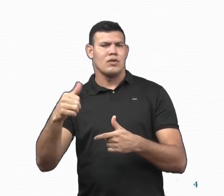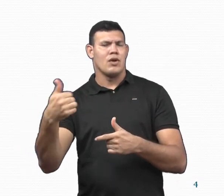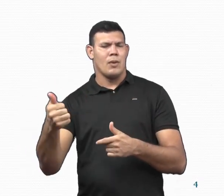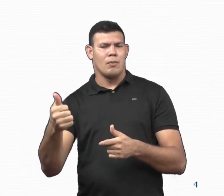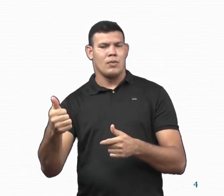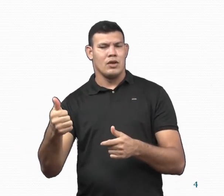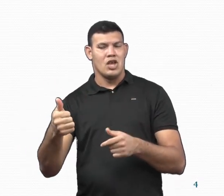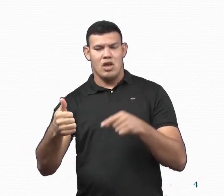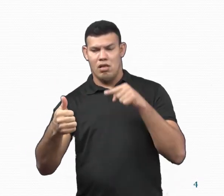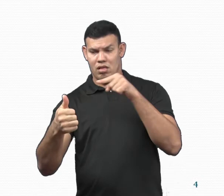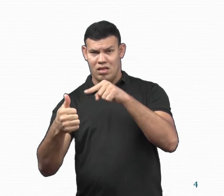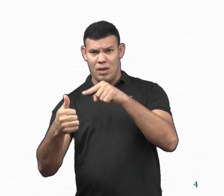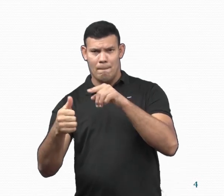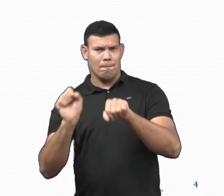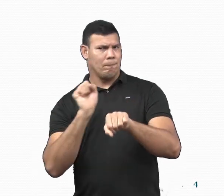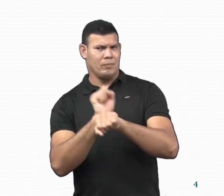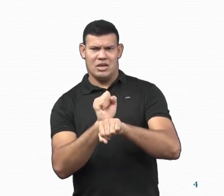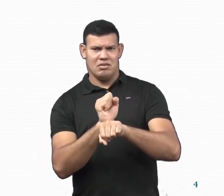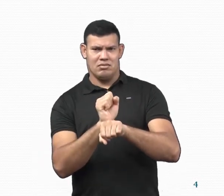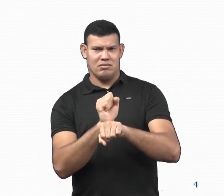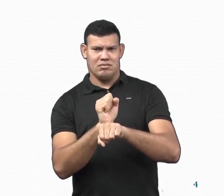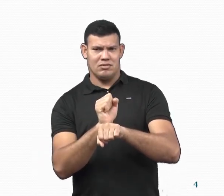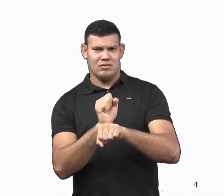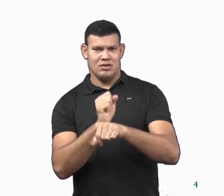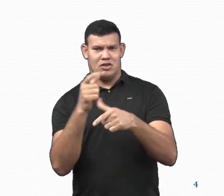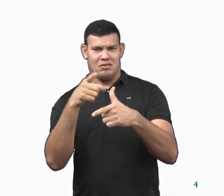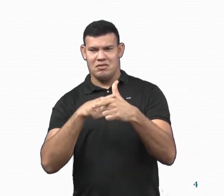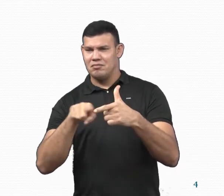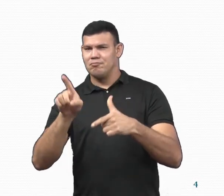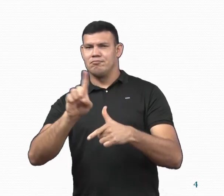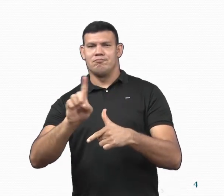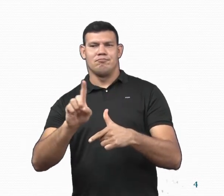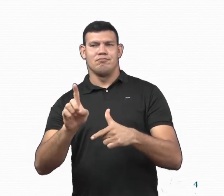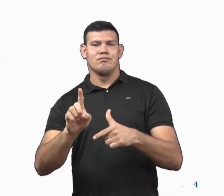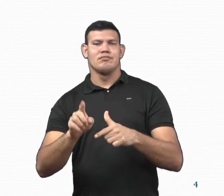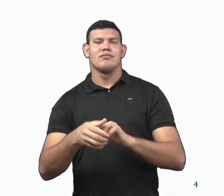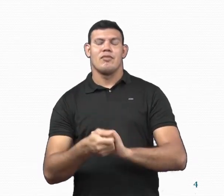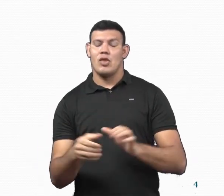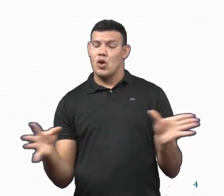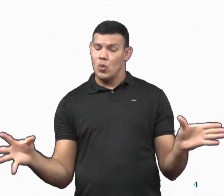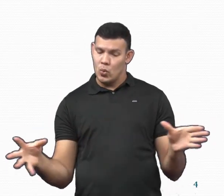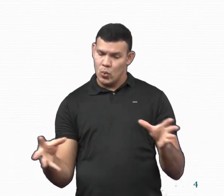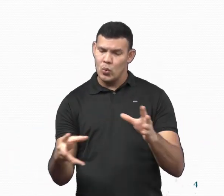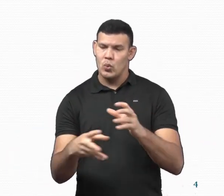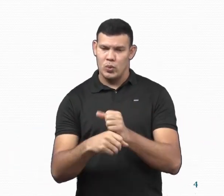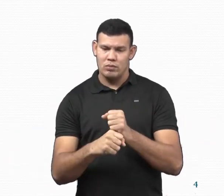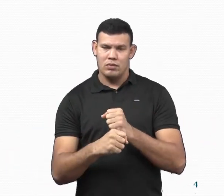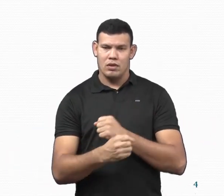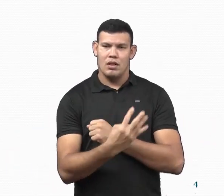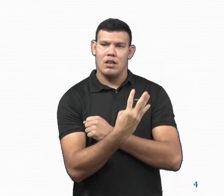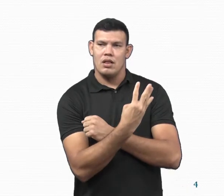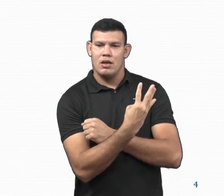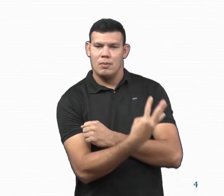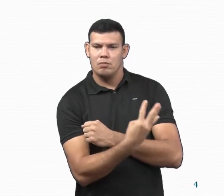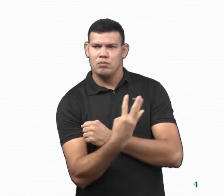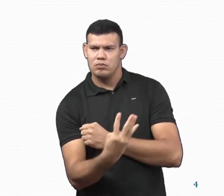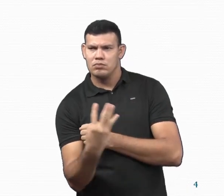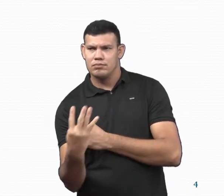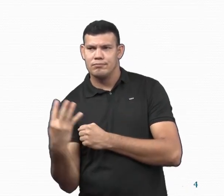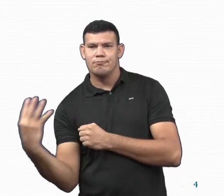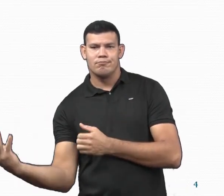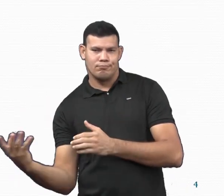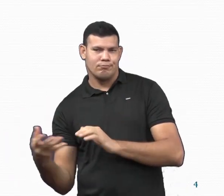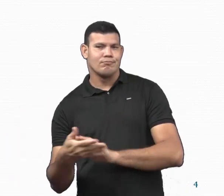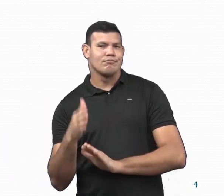que a gente para, tá? Como o meu índice é 4, então eu vou juntar de 4 em 4. Eu só tenho 4